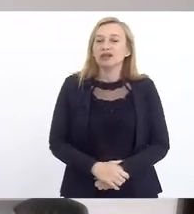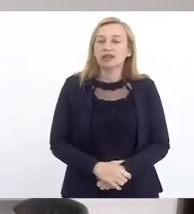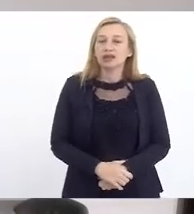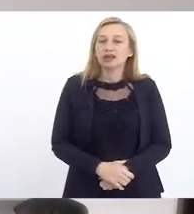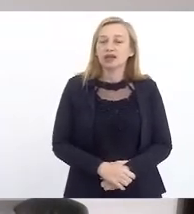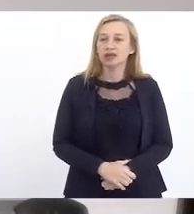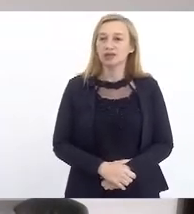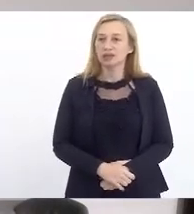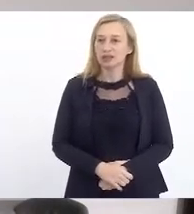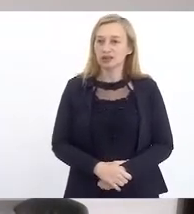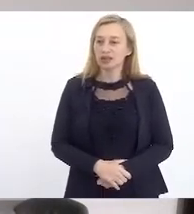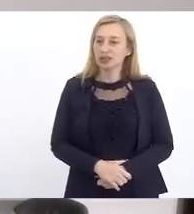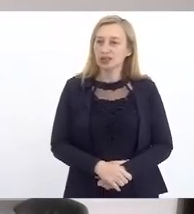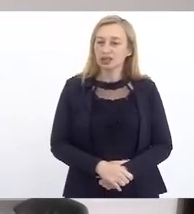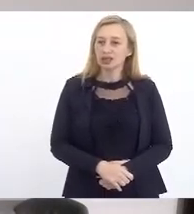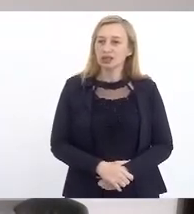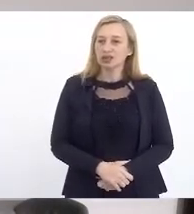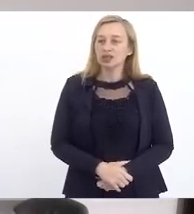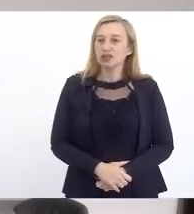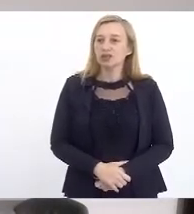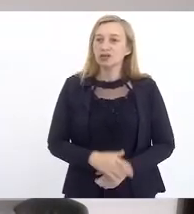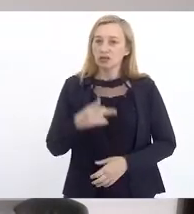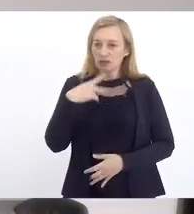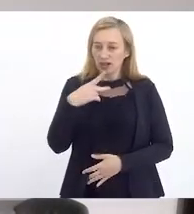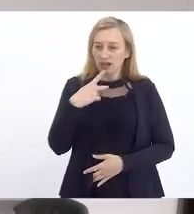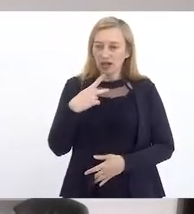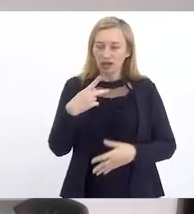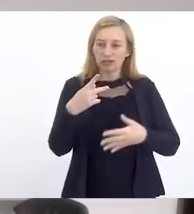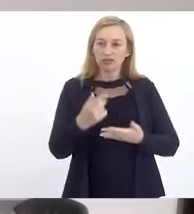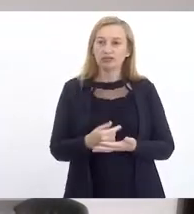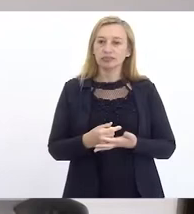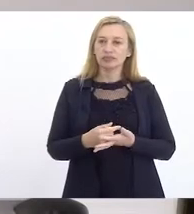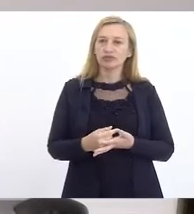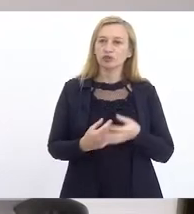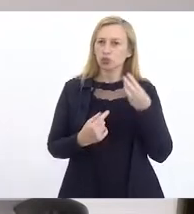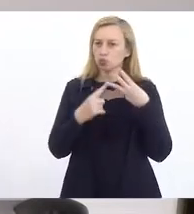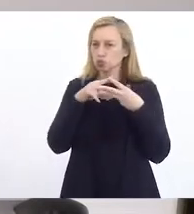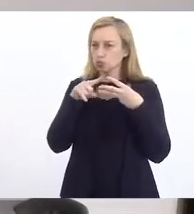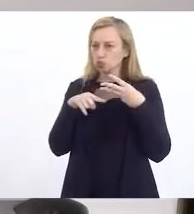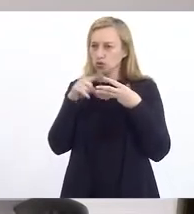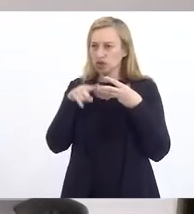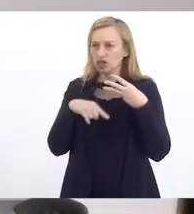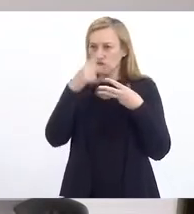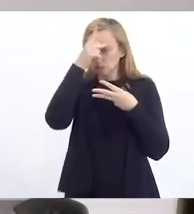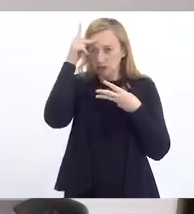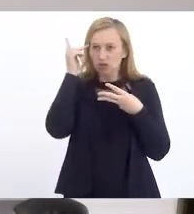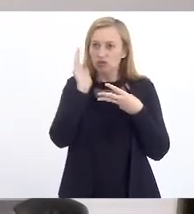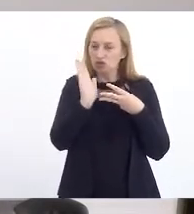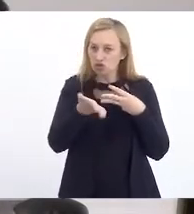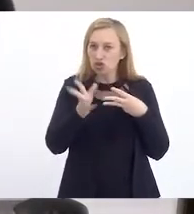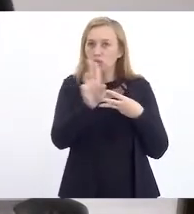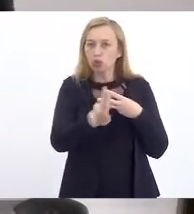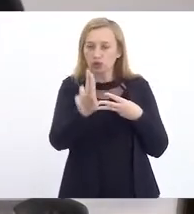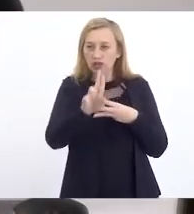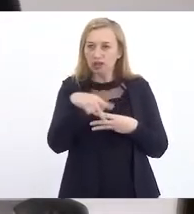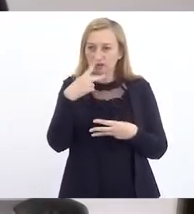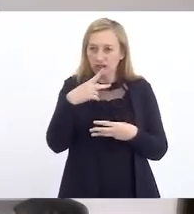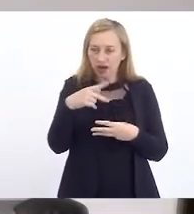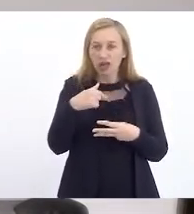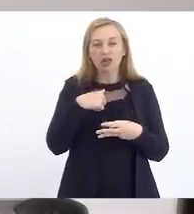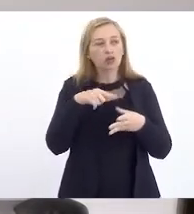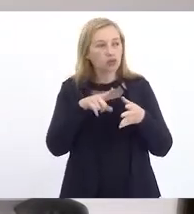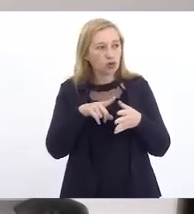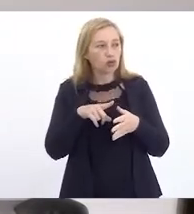Eu vou aqui fazer aqui uns pequenos comentários, que foram três as pessoas que já usaram a palavra, e depois a gente